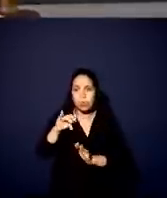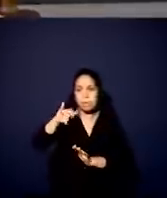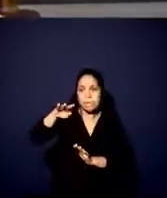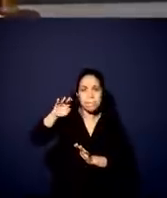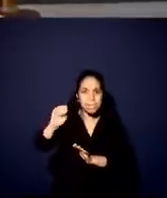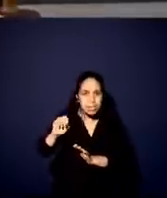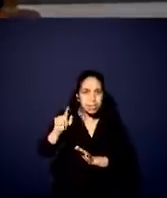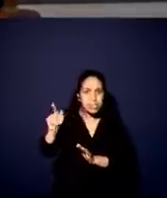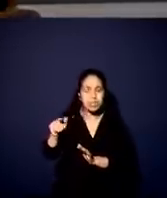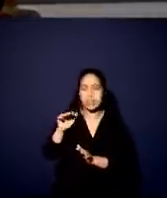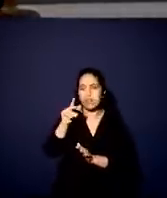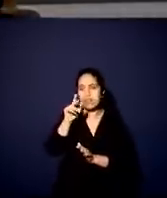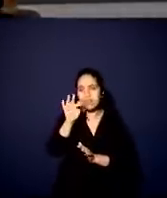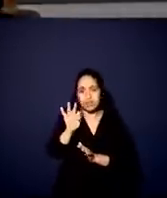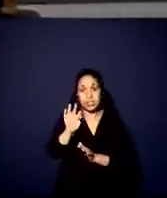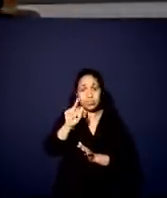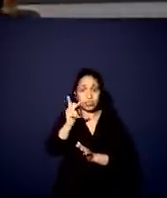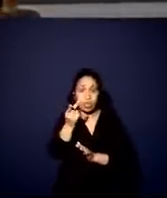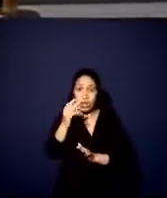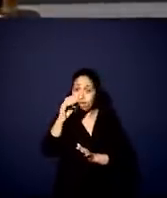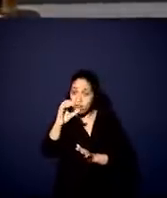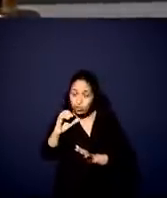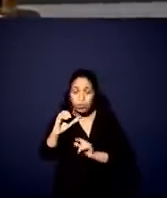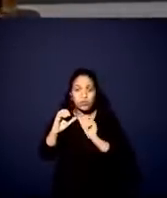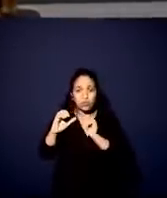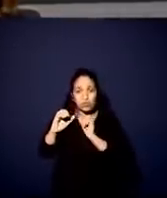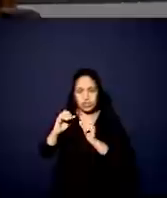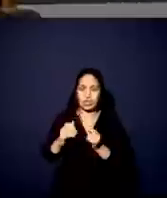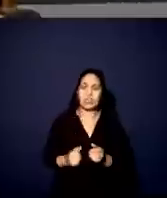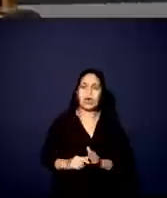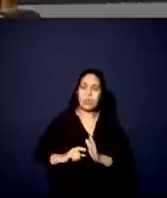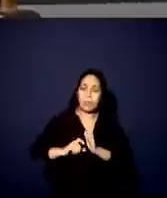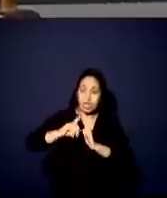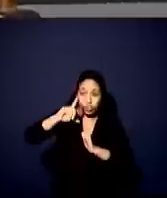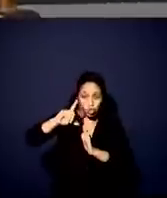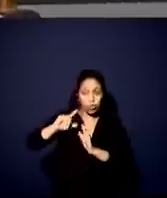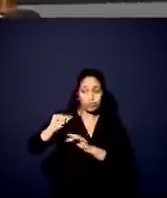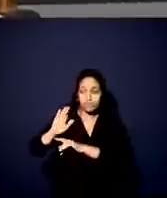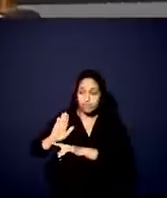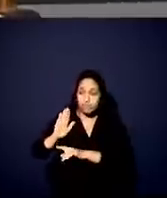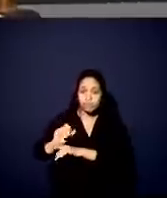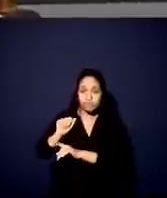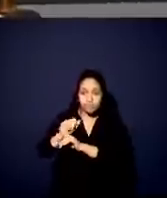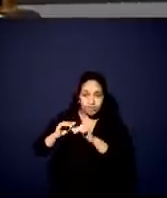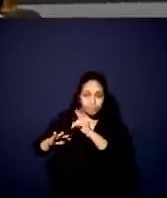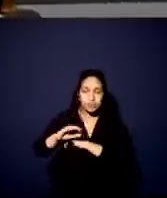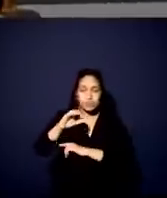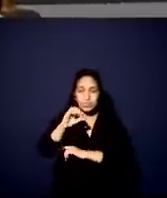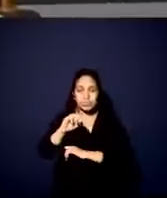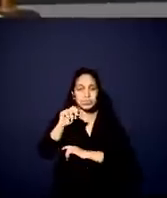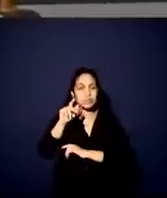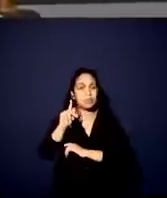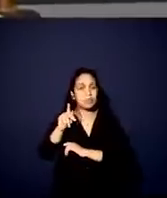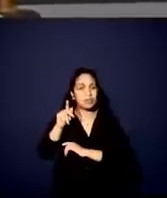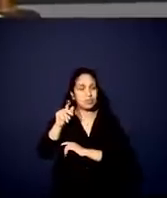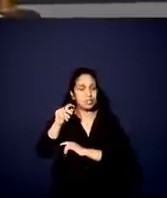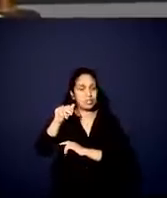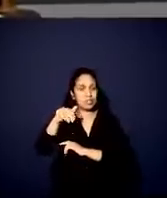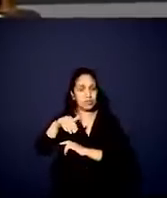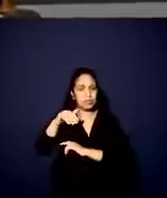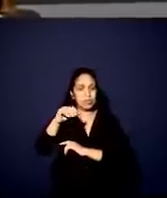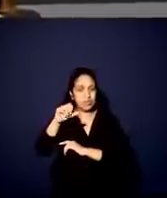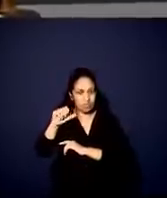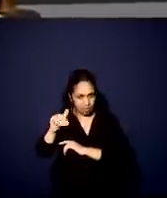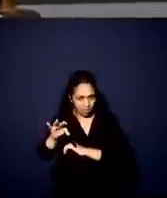a gente aumentou todo tipo de imposto que vestia aumentou contribuição social criou uma cpmf com alíquota de Ferro 38%